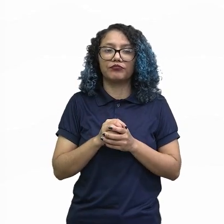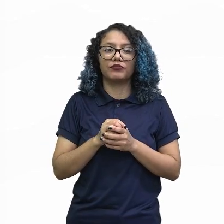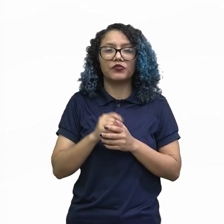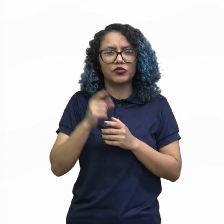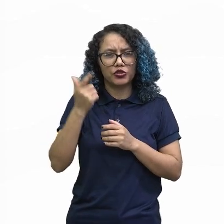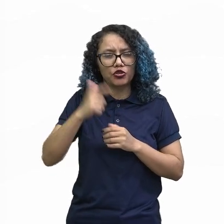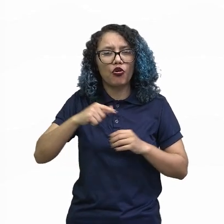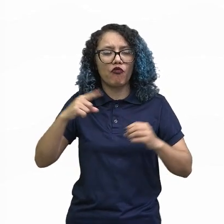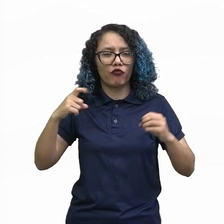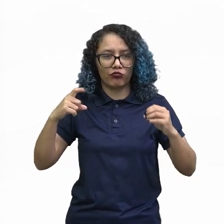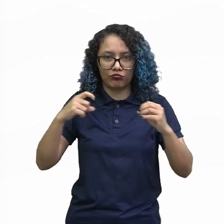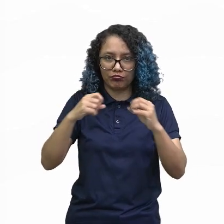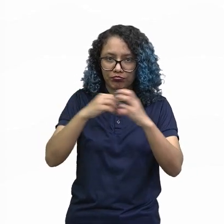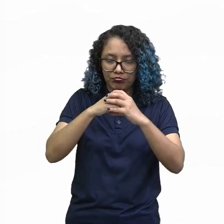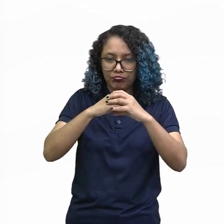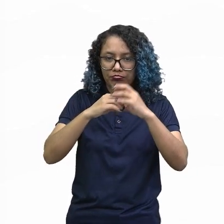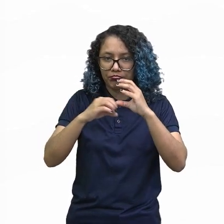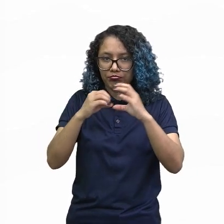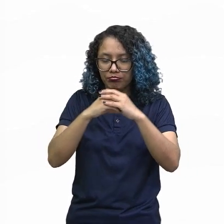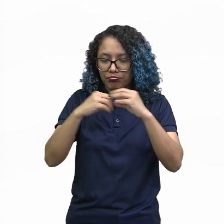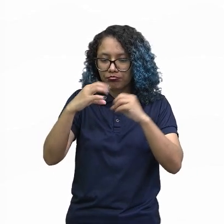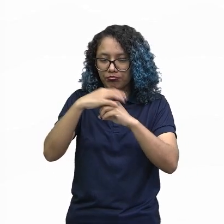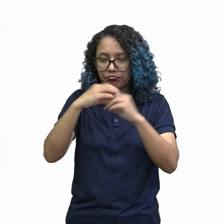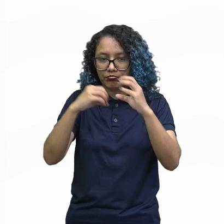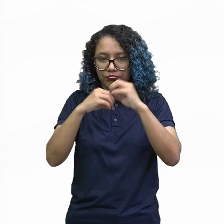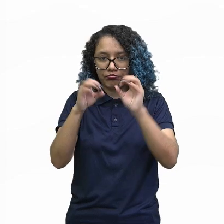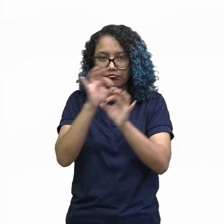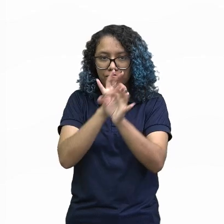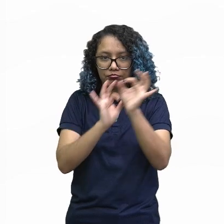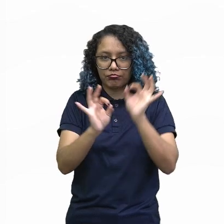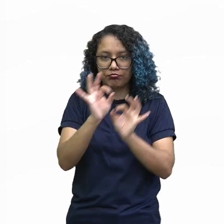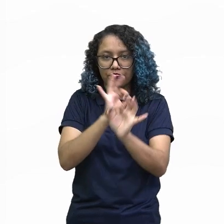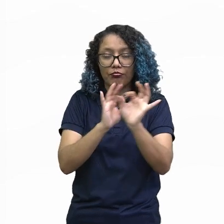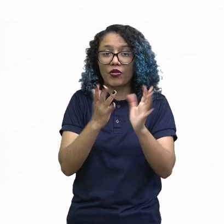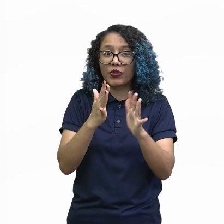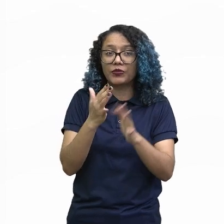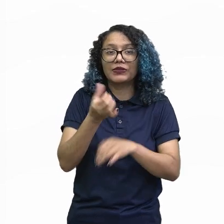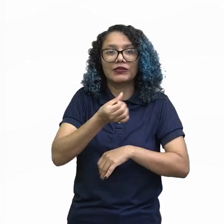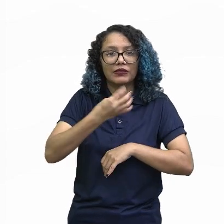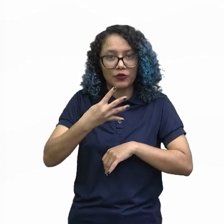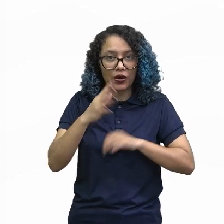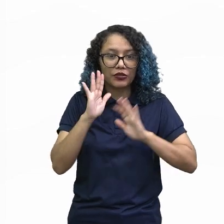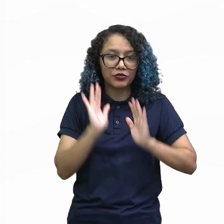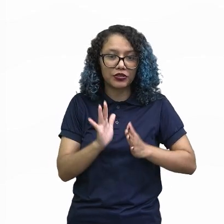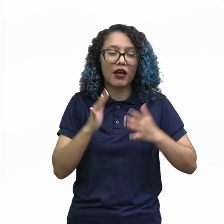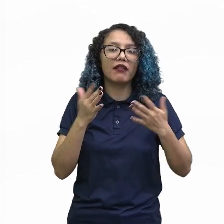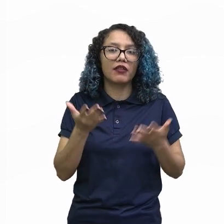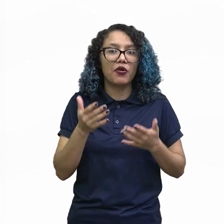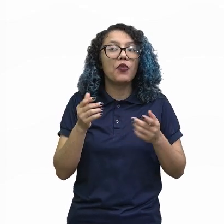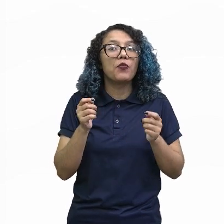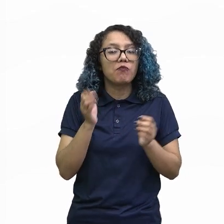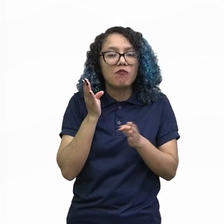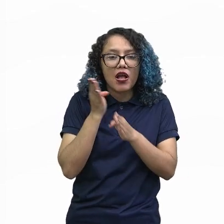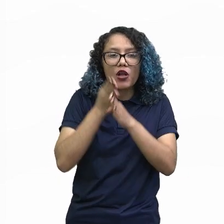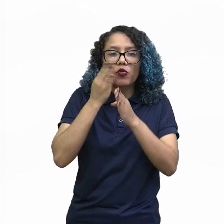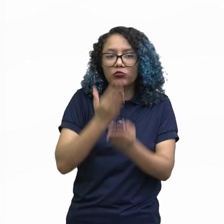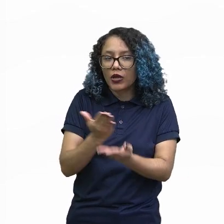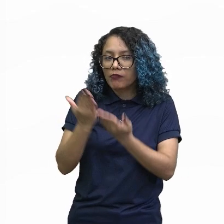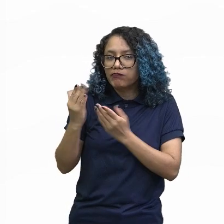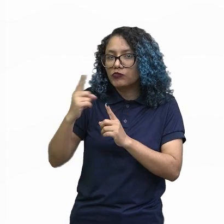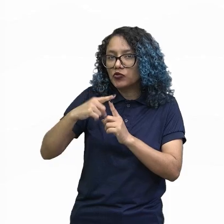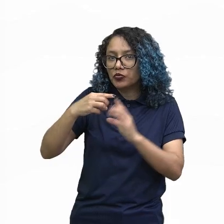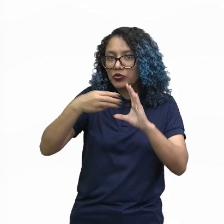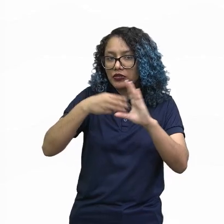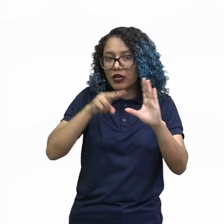né? A gente viu anteriormente, e agora ele já está com 64 células aproximadamente. É a partir daí que a gente encontra, então, essas